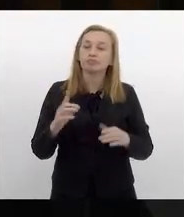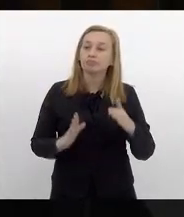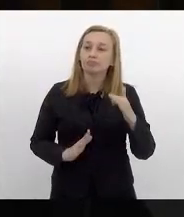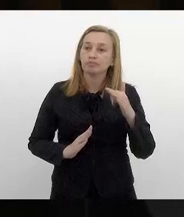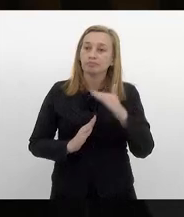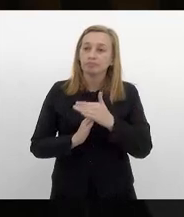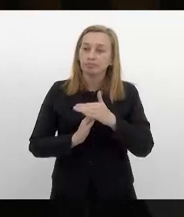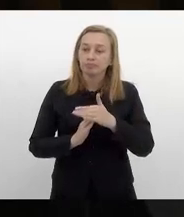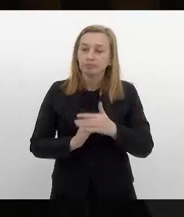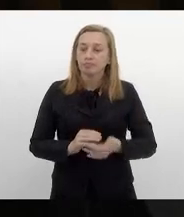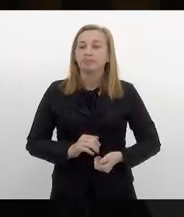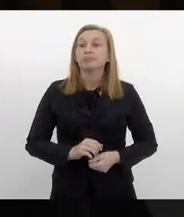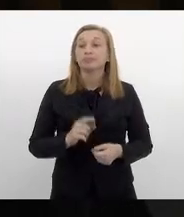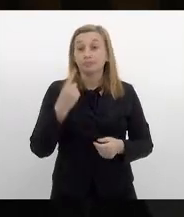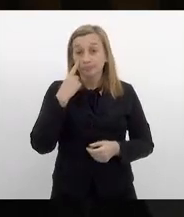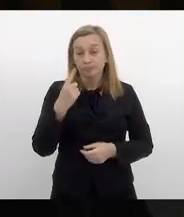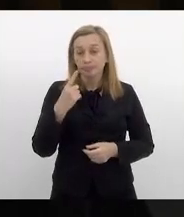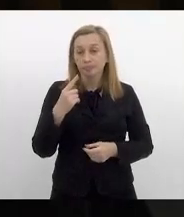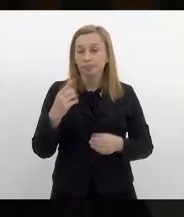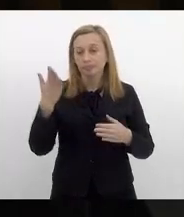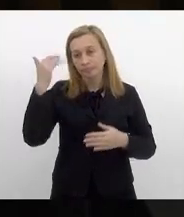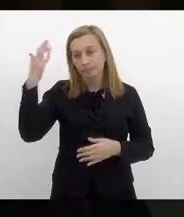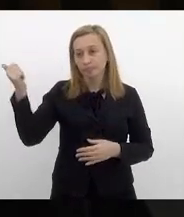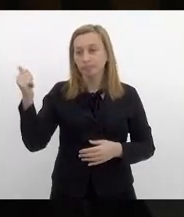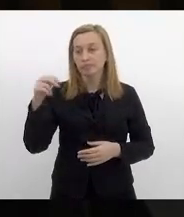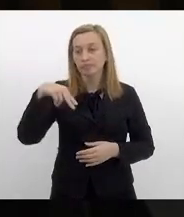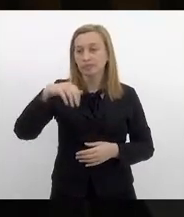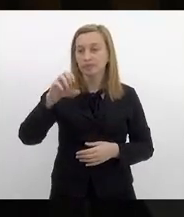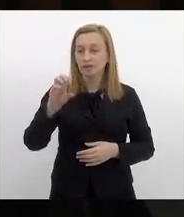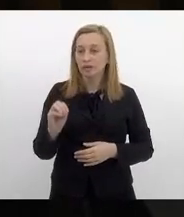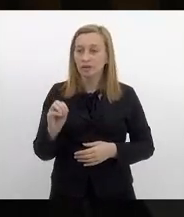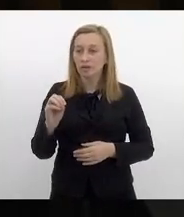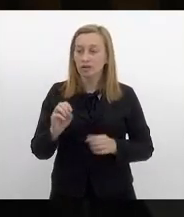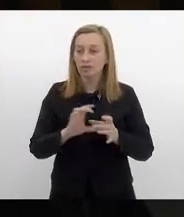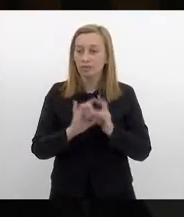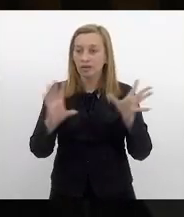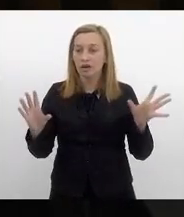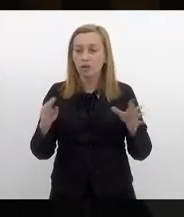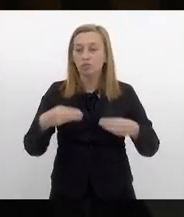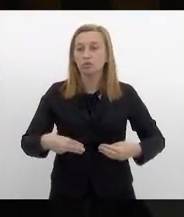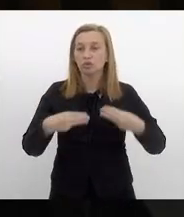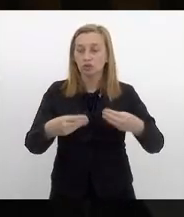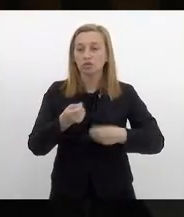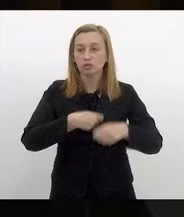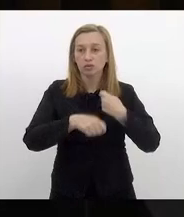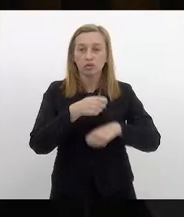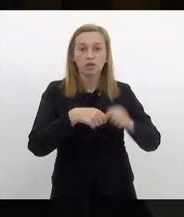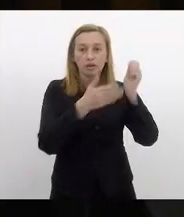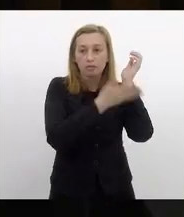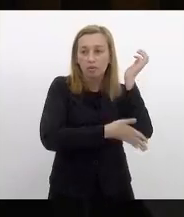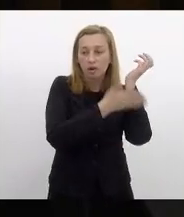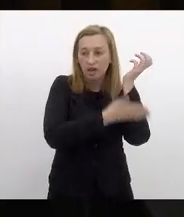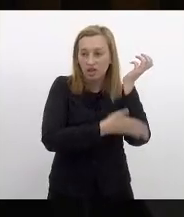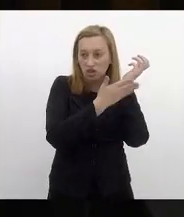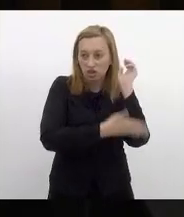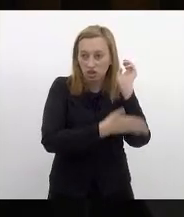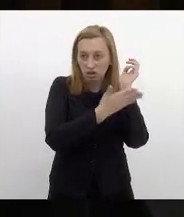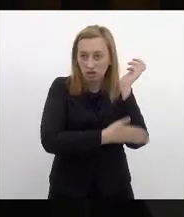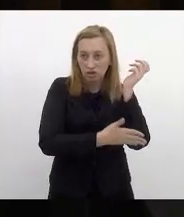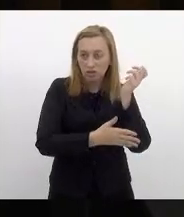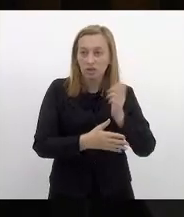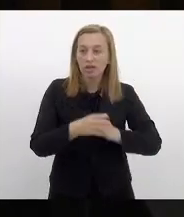o famoso neoliberal, ministro da Economia, o abacaxi e a camisa de força que ele